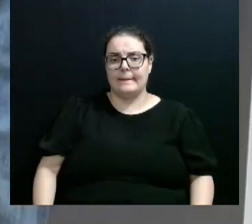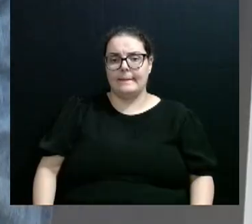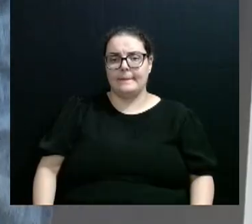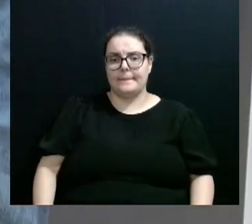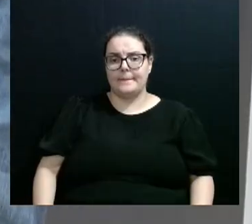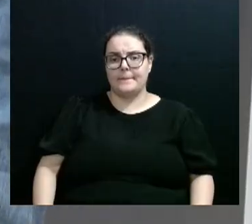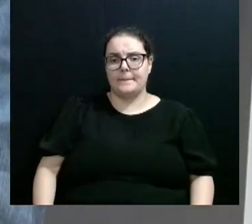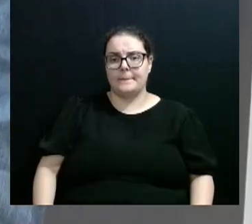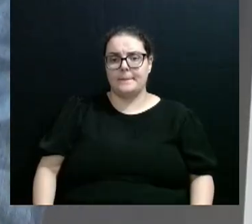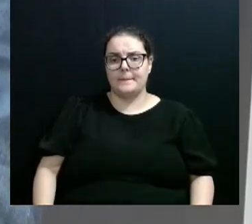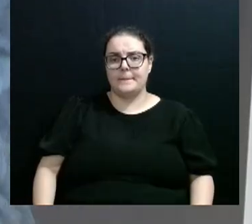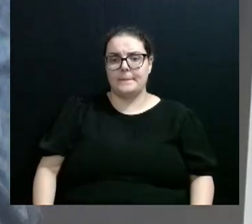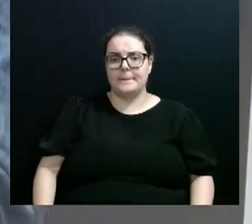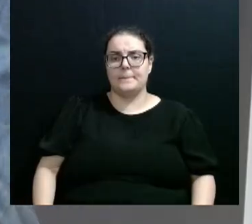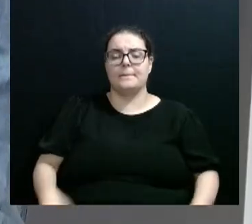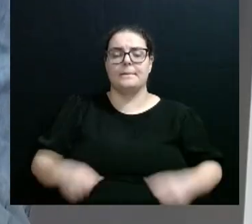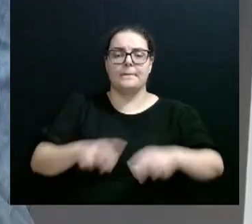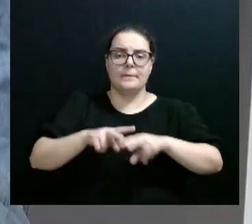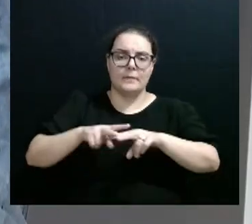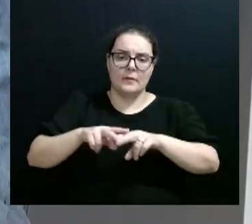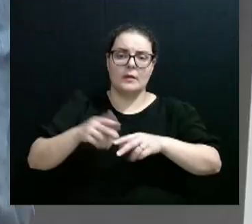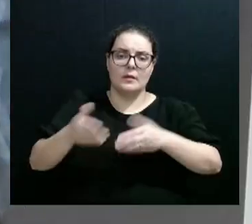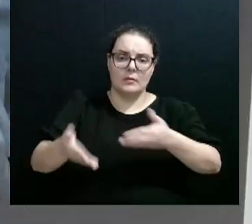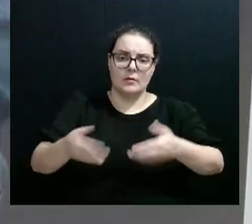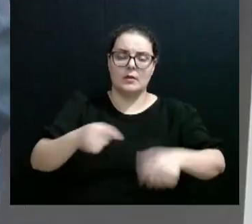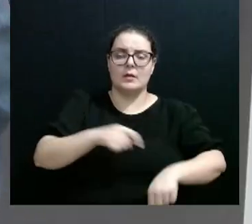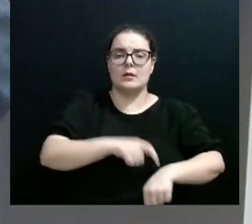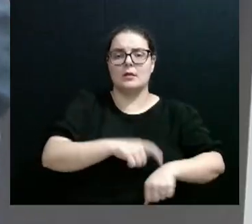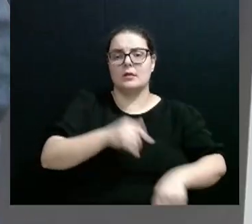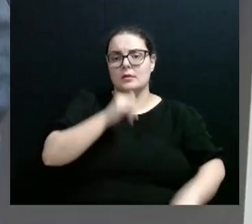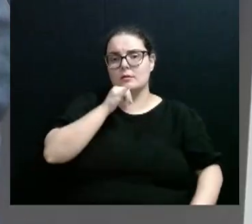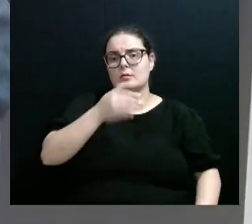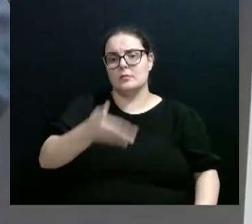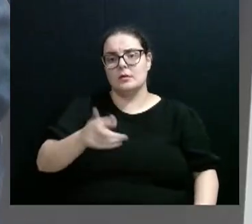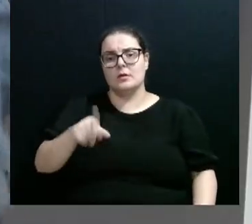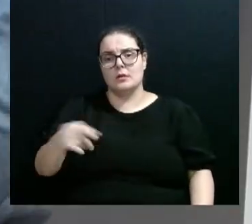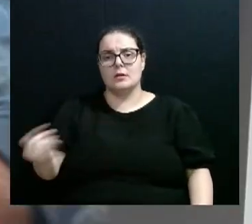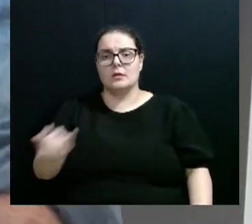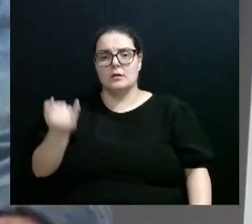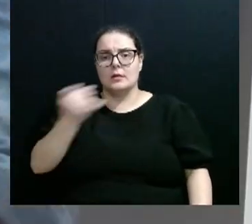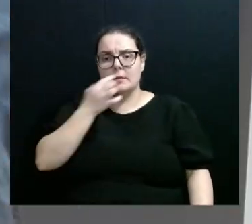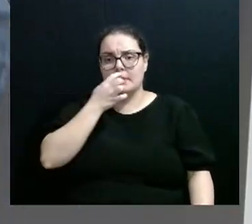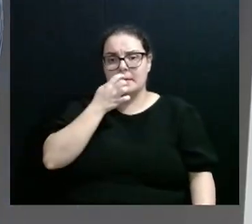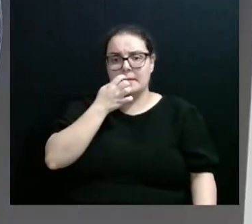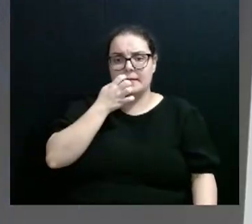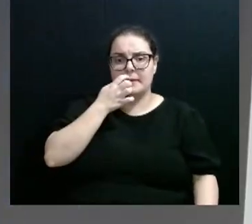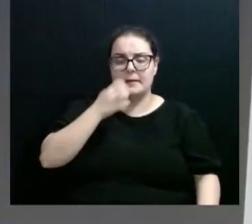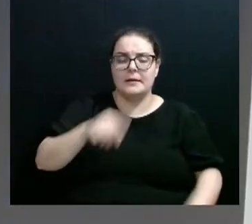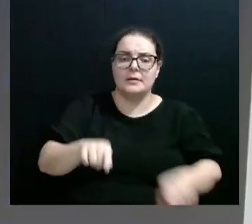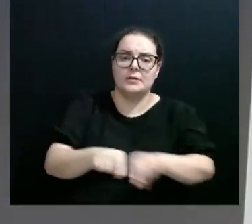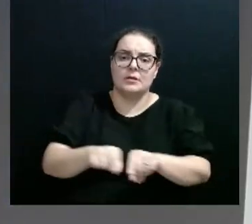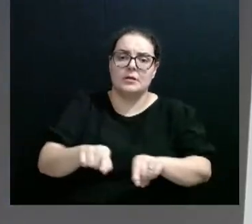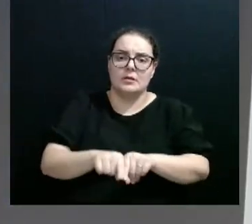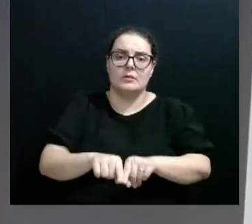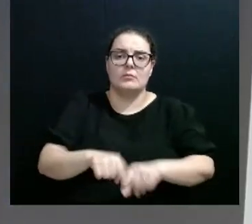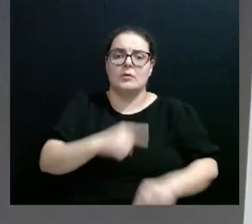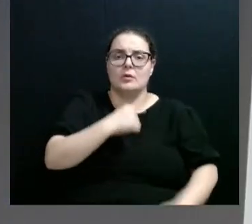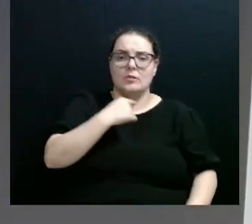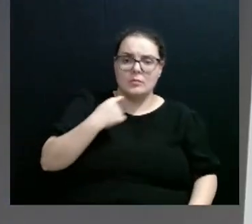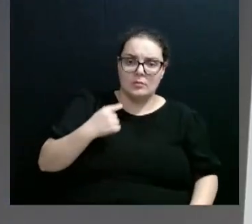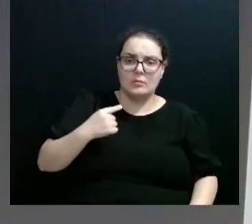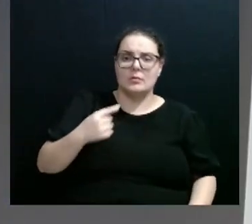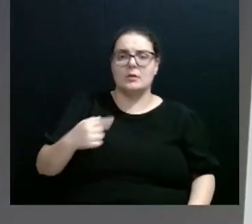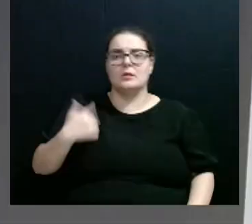precisa rever essas situações, que isso é muito importante, bem como nesses prazos da gente se intempor junto